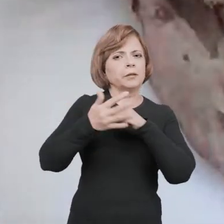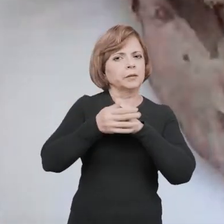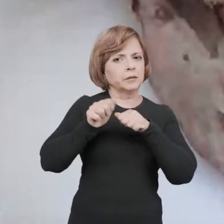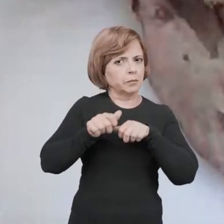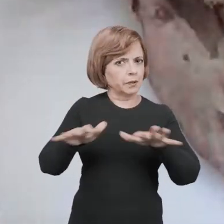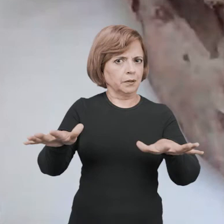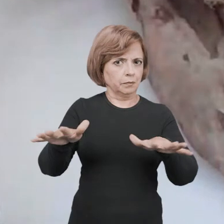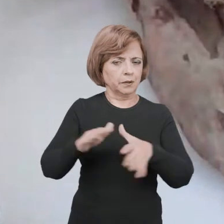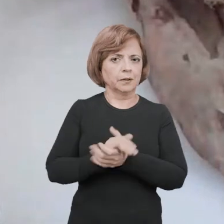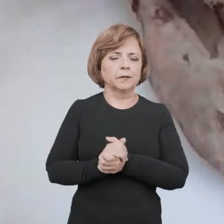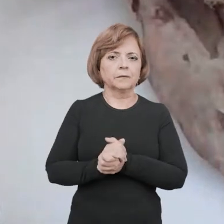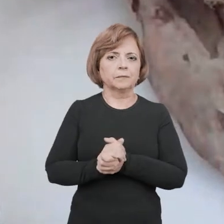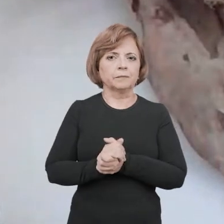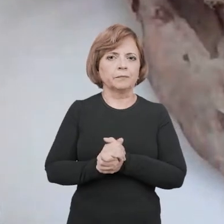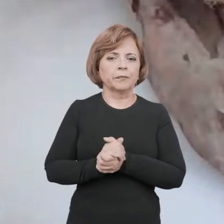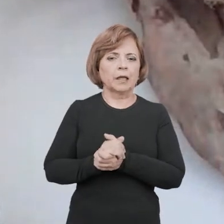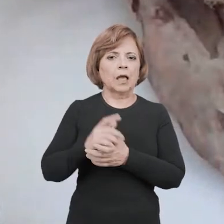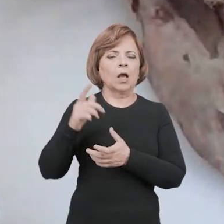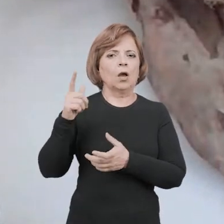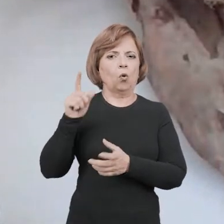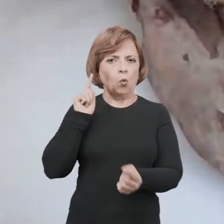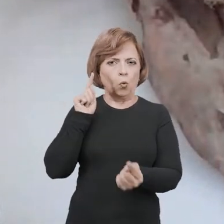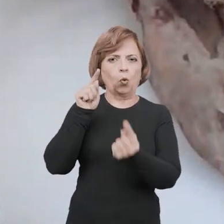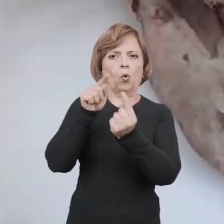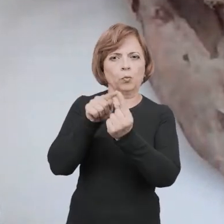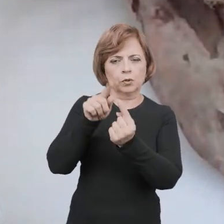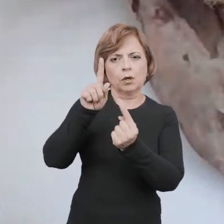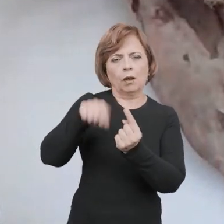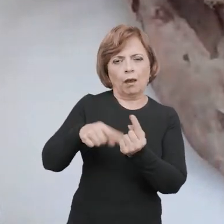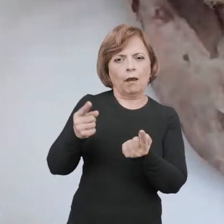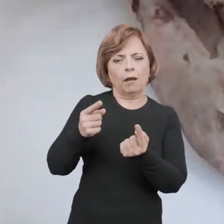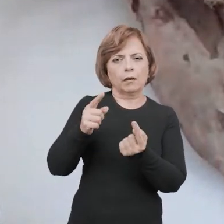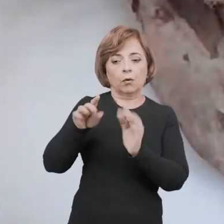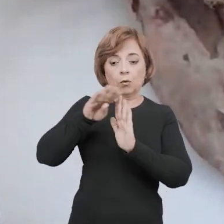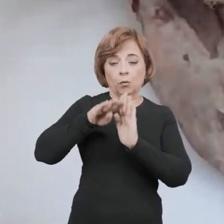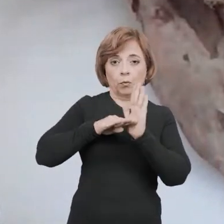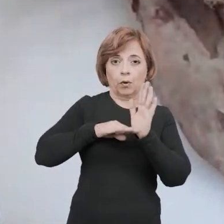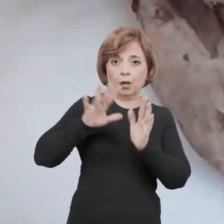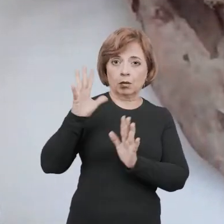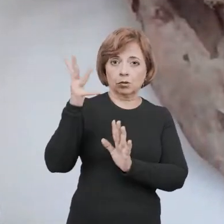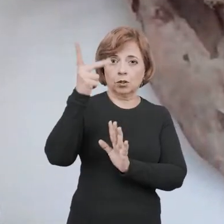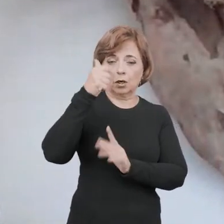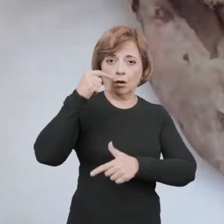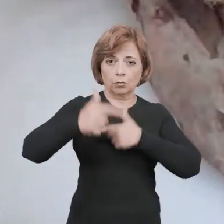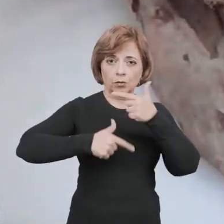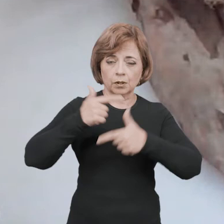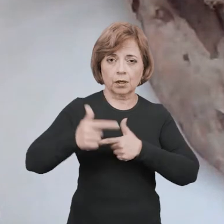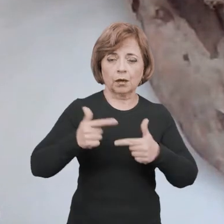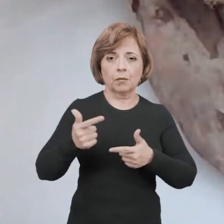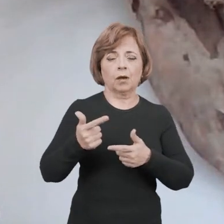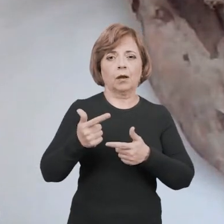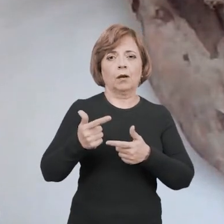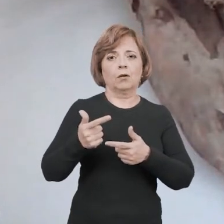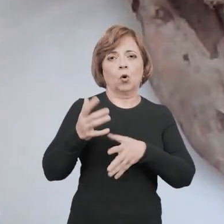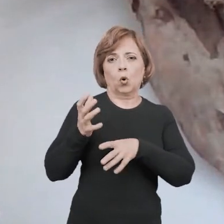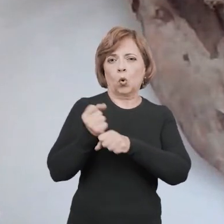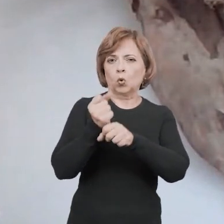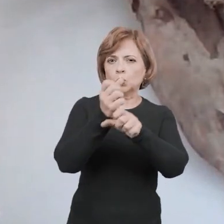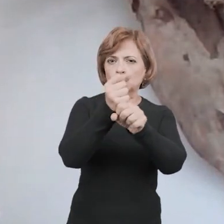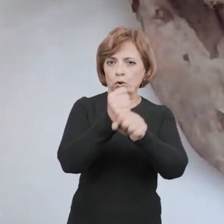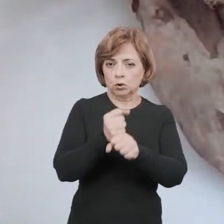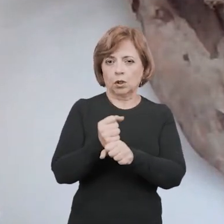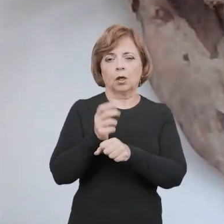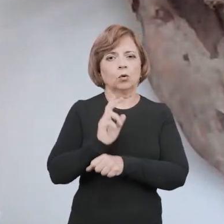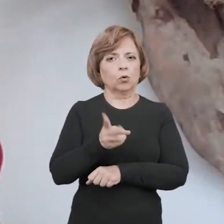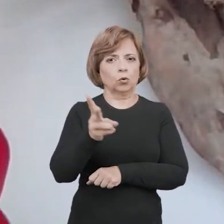da pandemia. A ideia é que esse Plano Geral de Atuação de Contingência